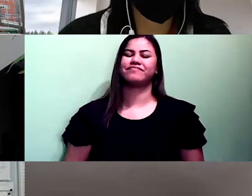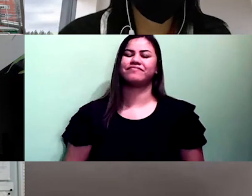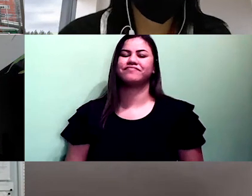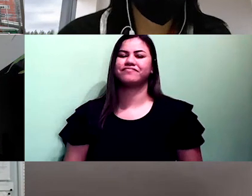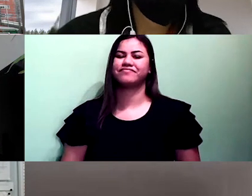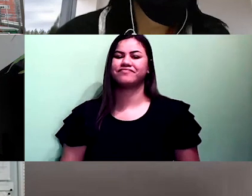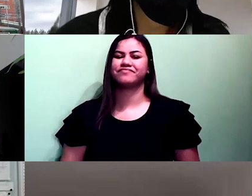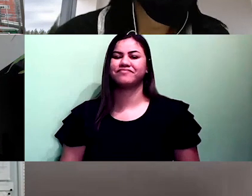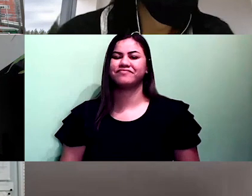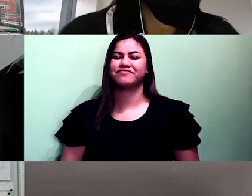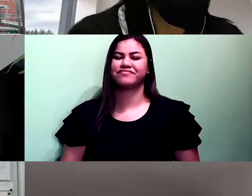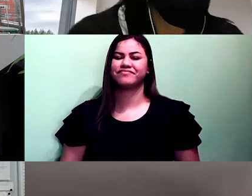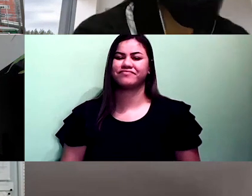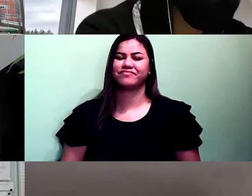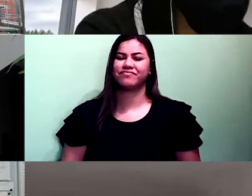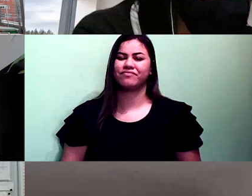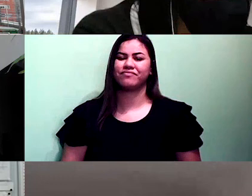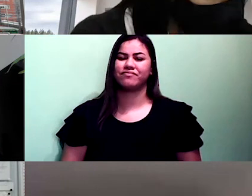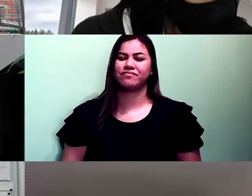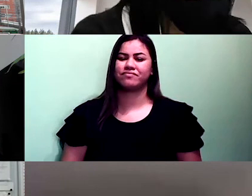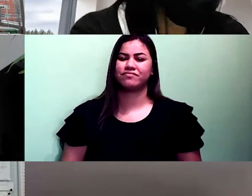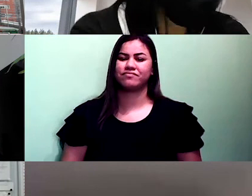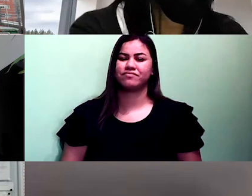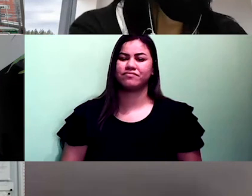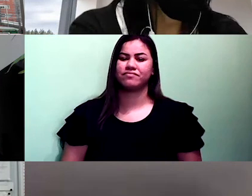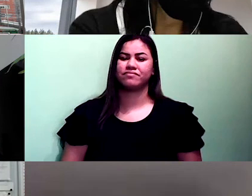Beleza.